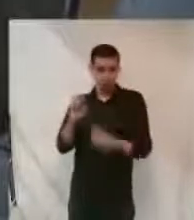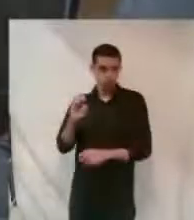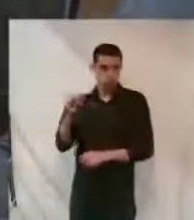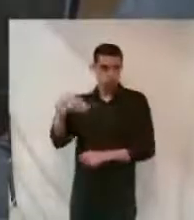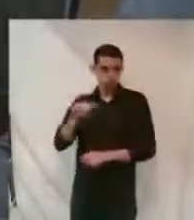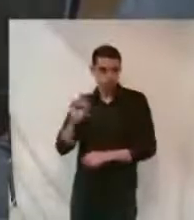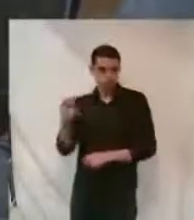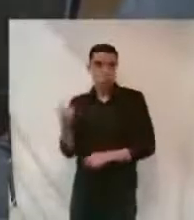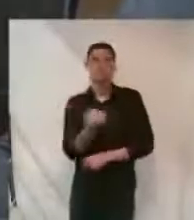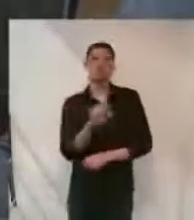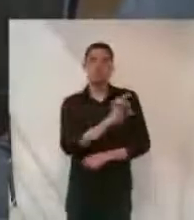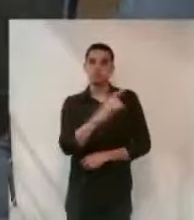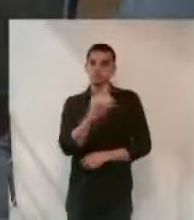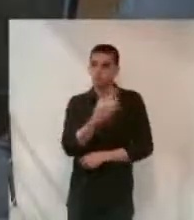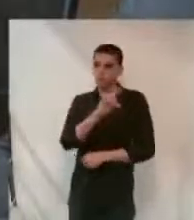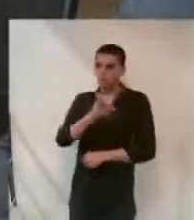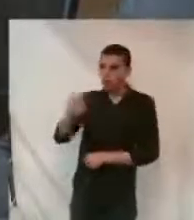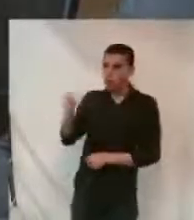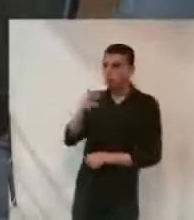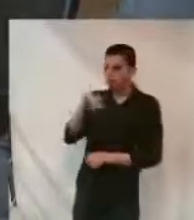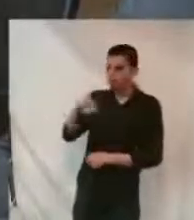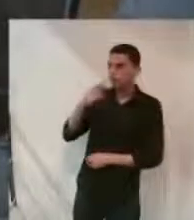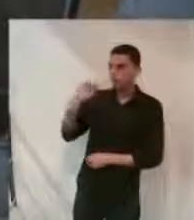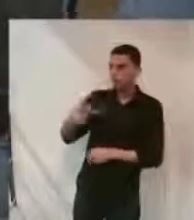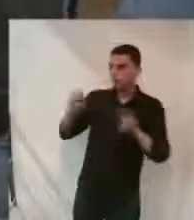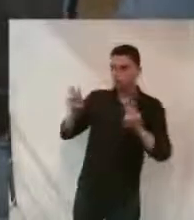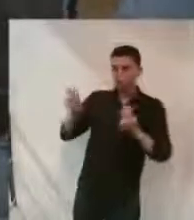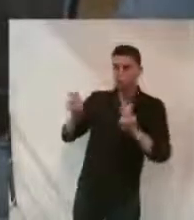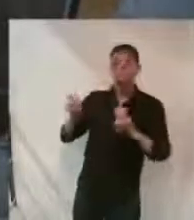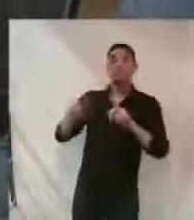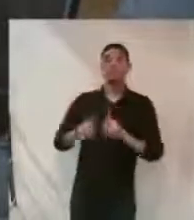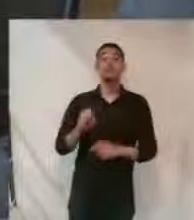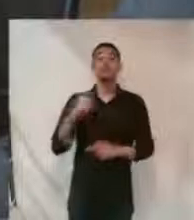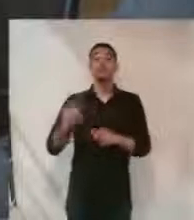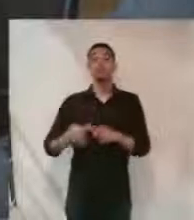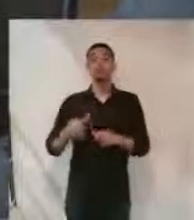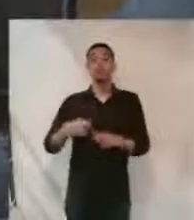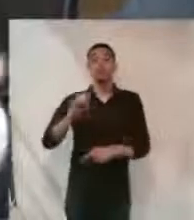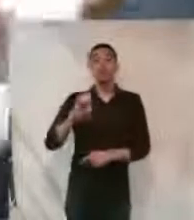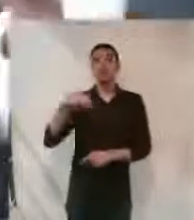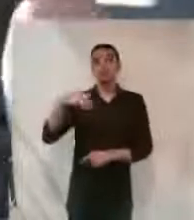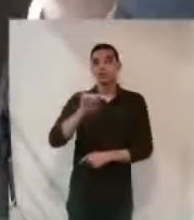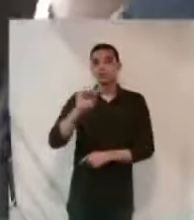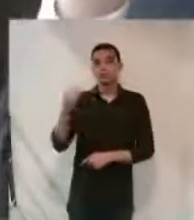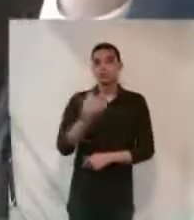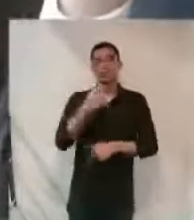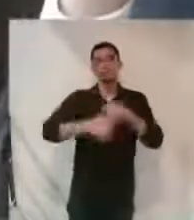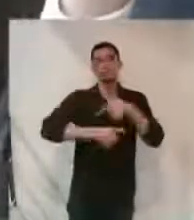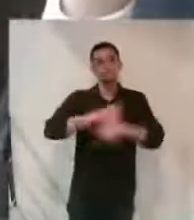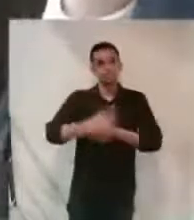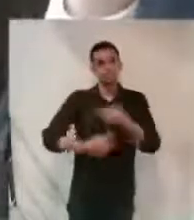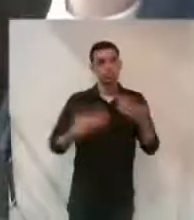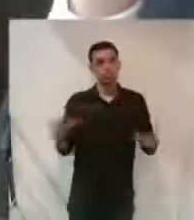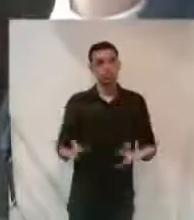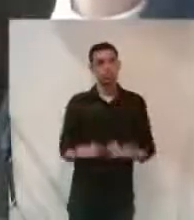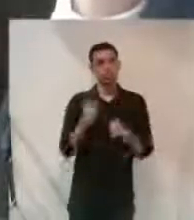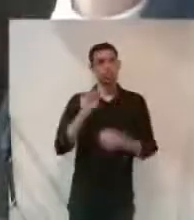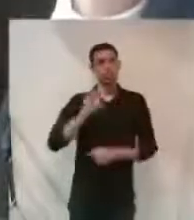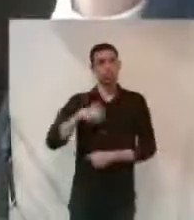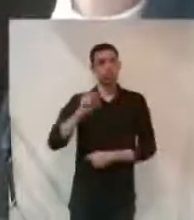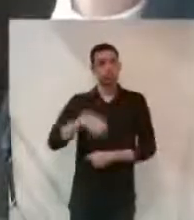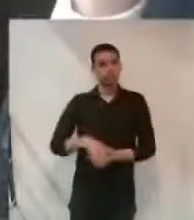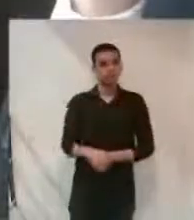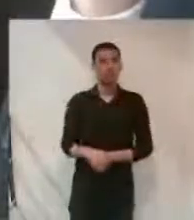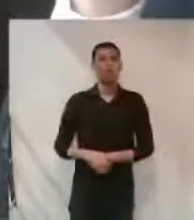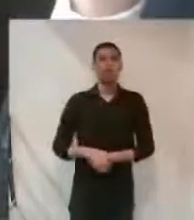Eduardo, doutor Pedro e doutor Carlos, porque a SEMAS tem feito um trabalho extraordinário, mapeou o